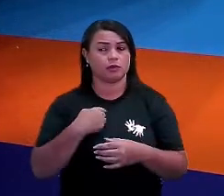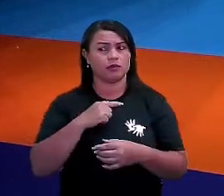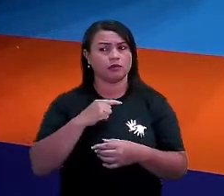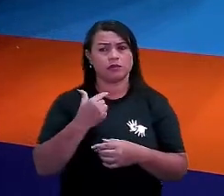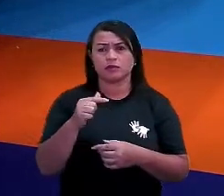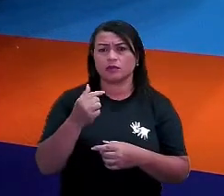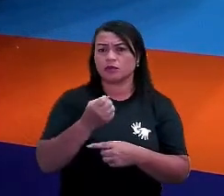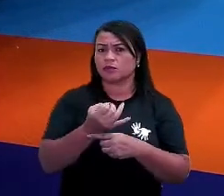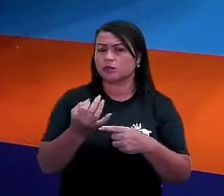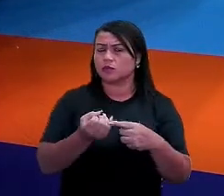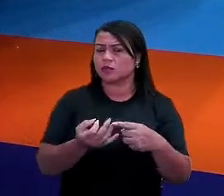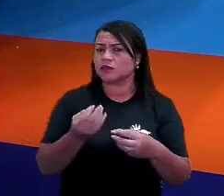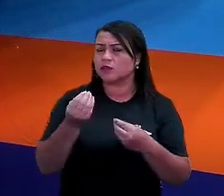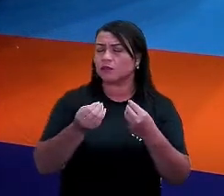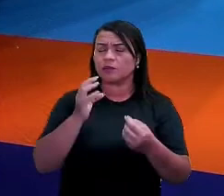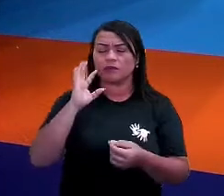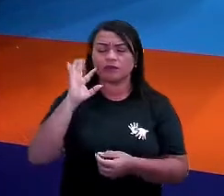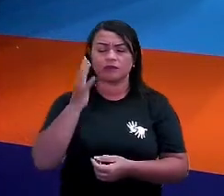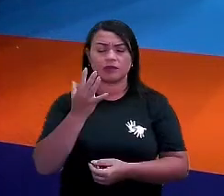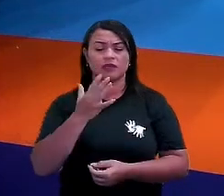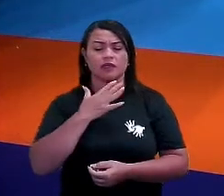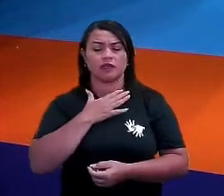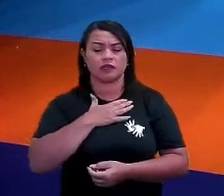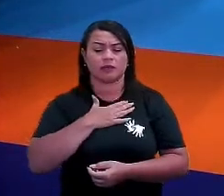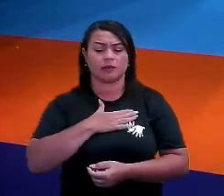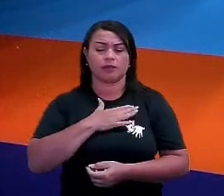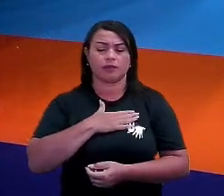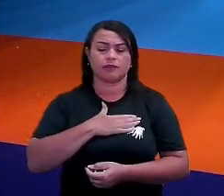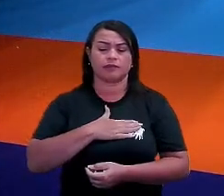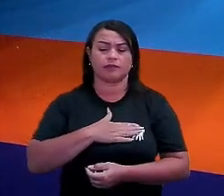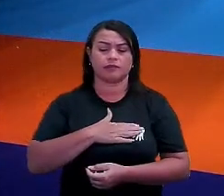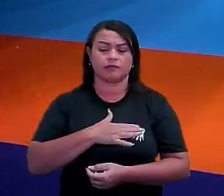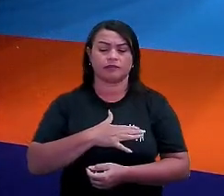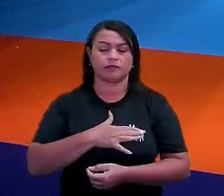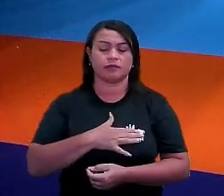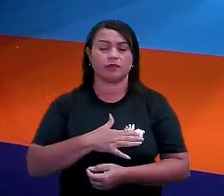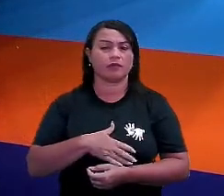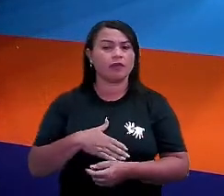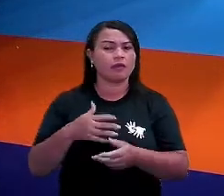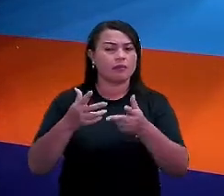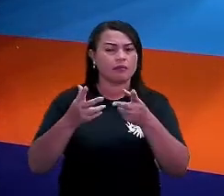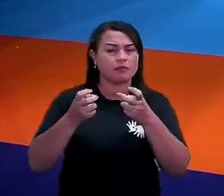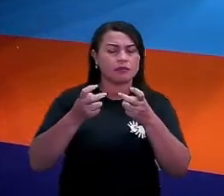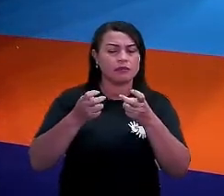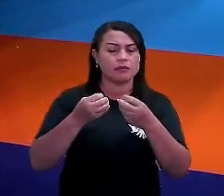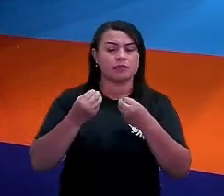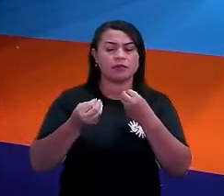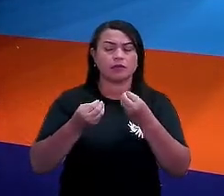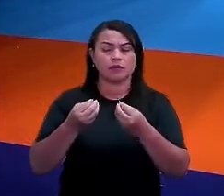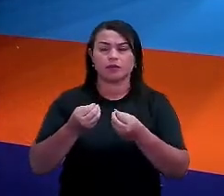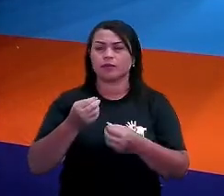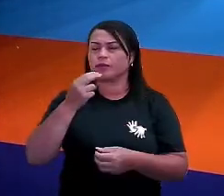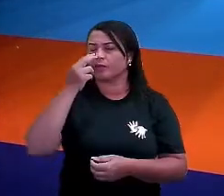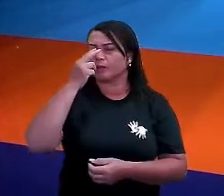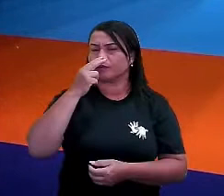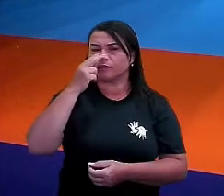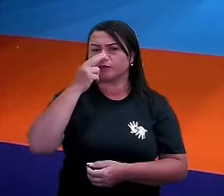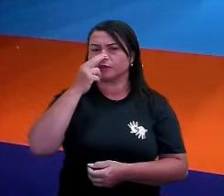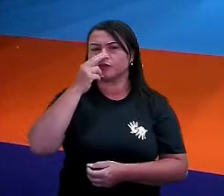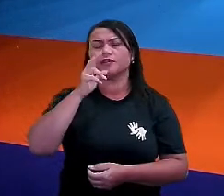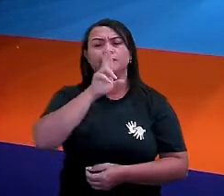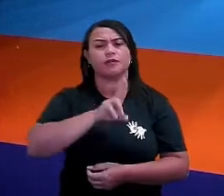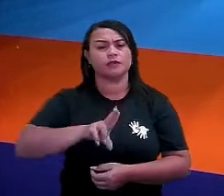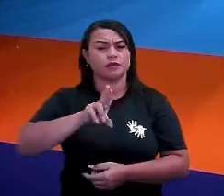aí não, para que a gente possa resolver. Vamos entender. A gente vai perceber que do mesmo jeito a gente vai estar